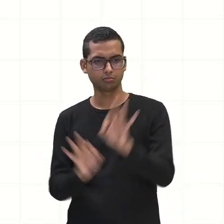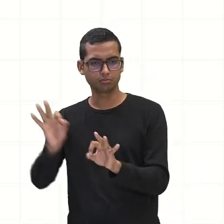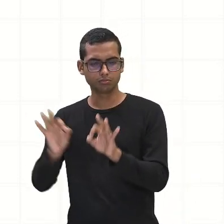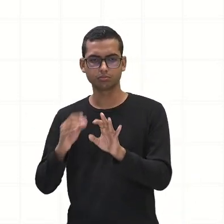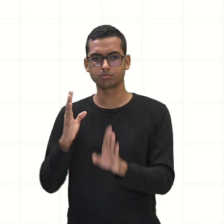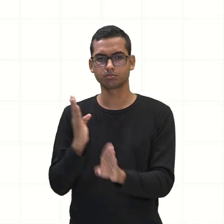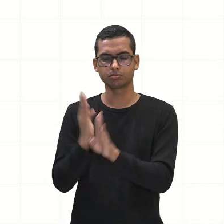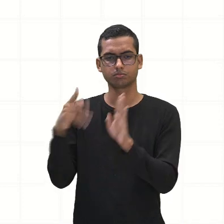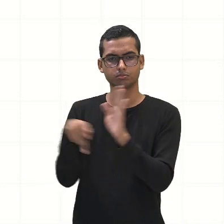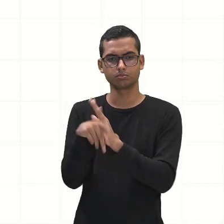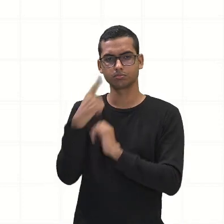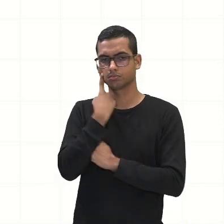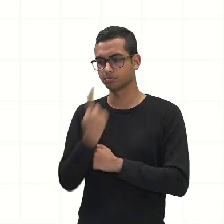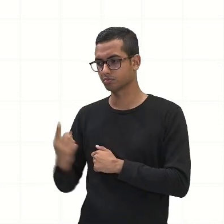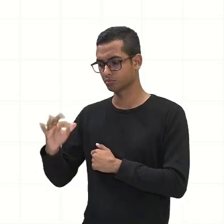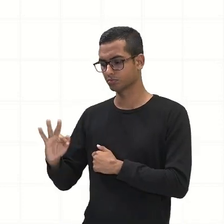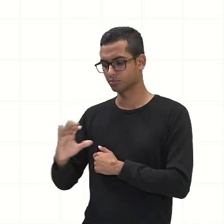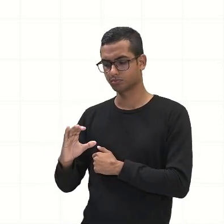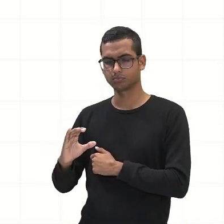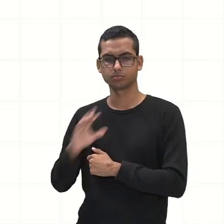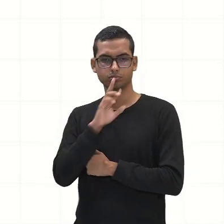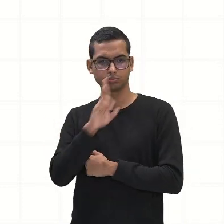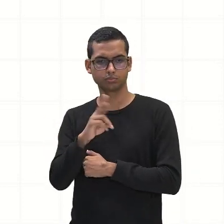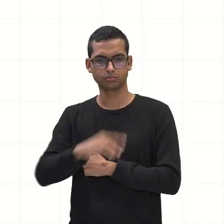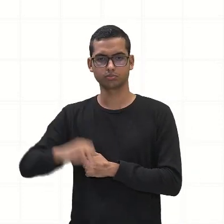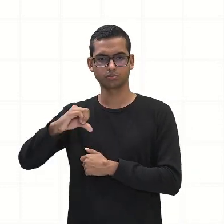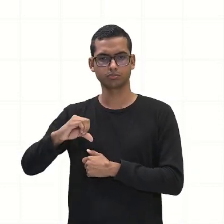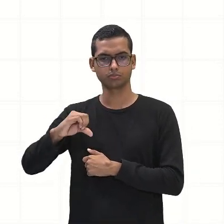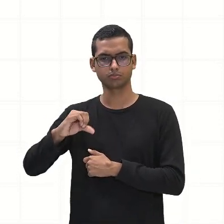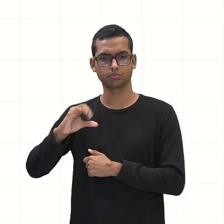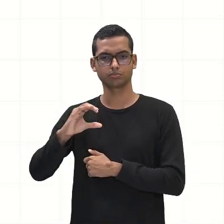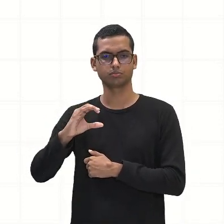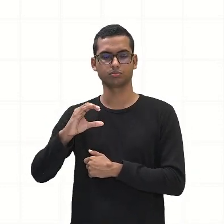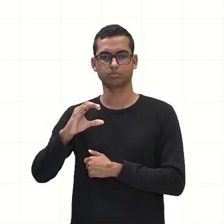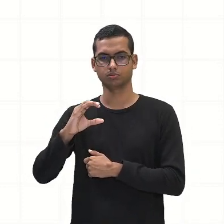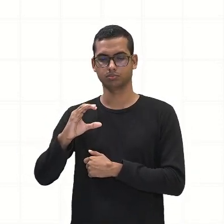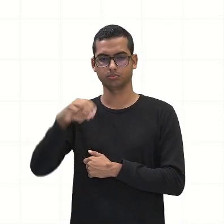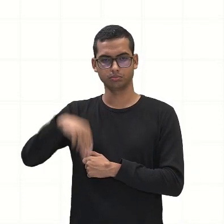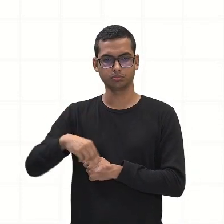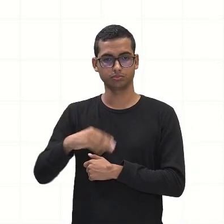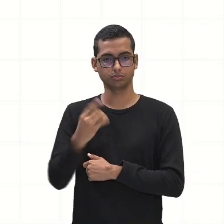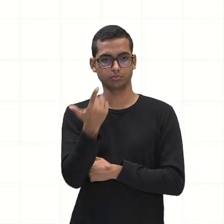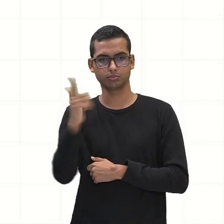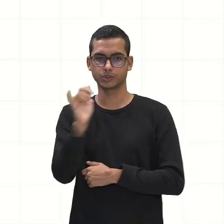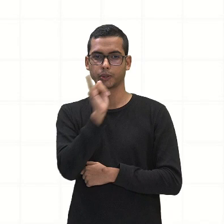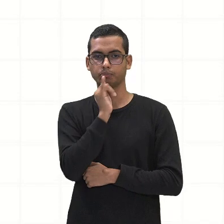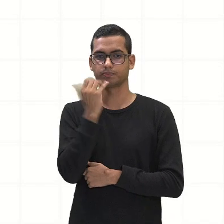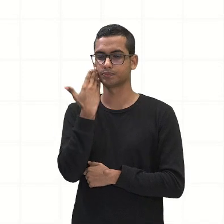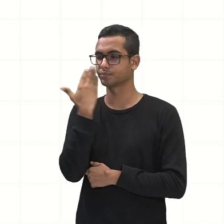quero mede 9 centímetros. Tudo bem? Então, agora vamos para o nosso próximo exemplo.